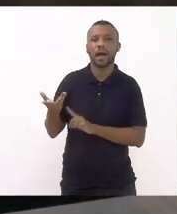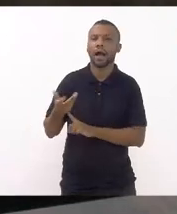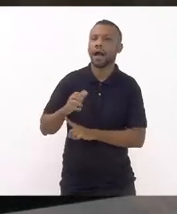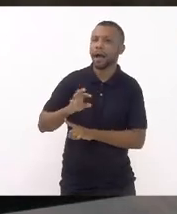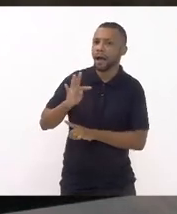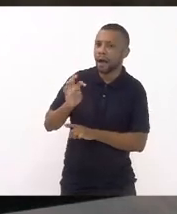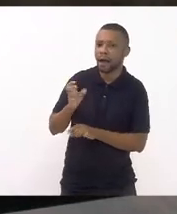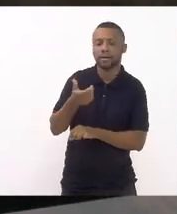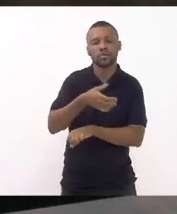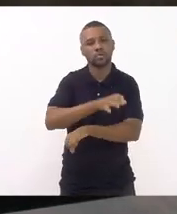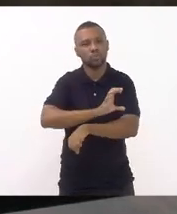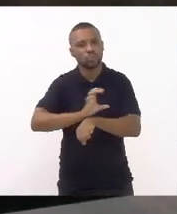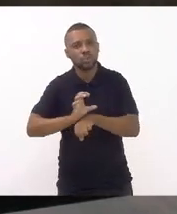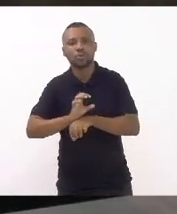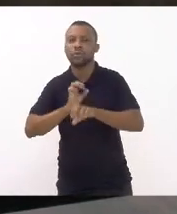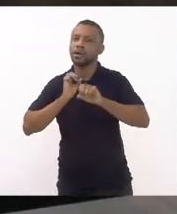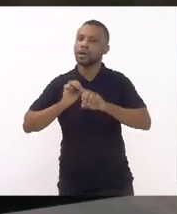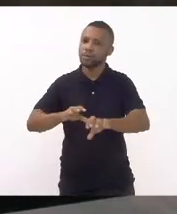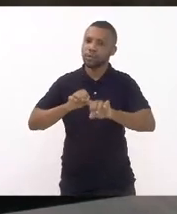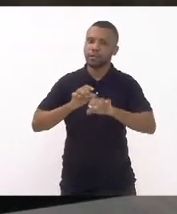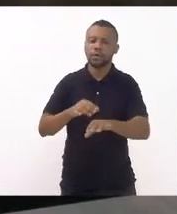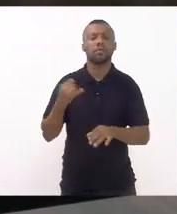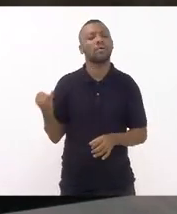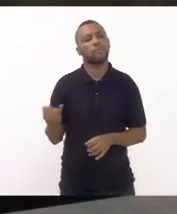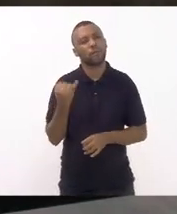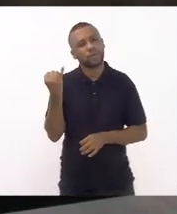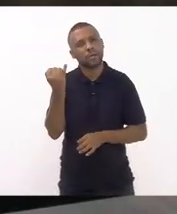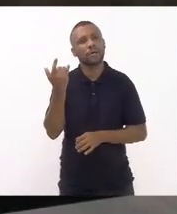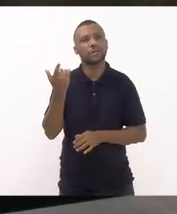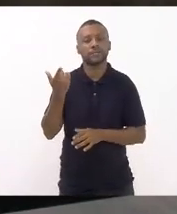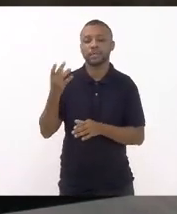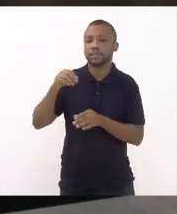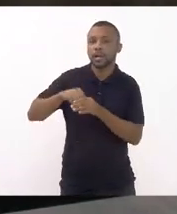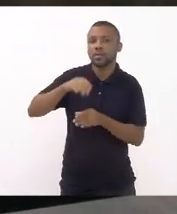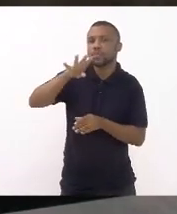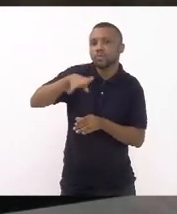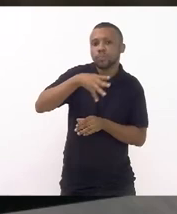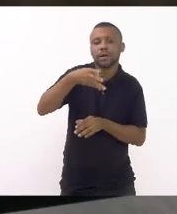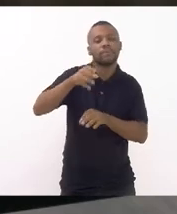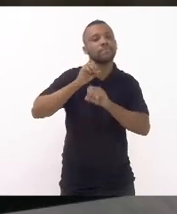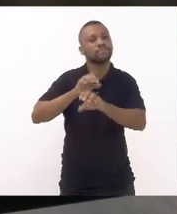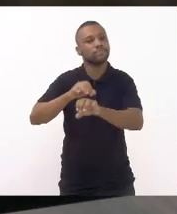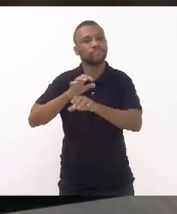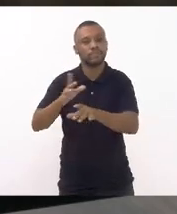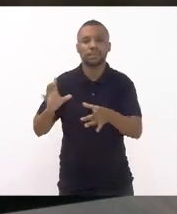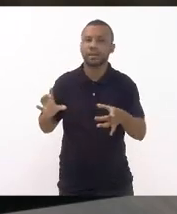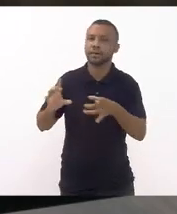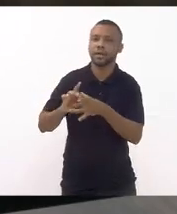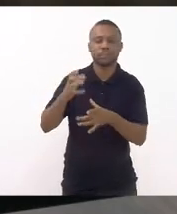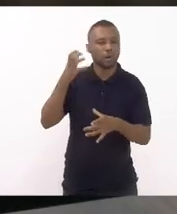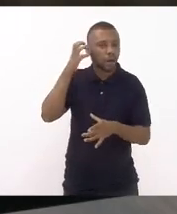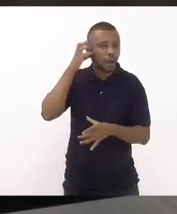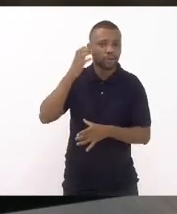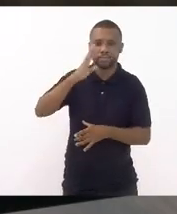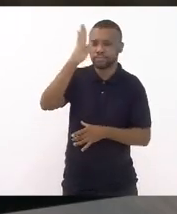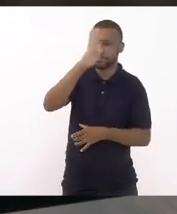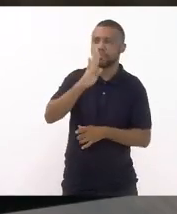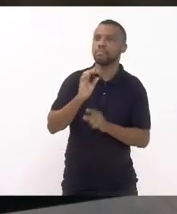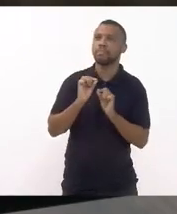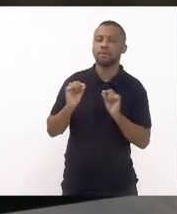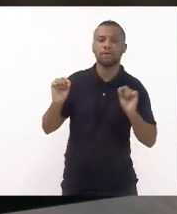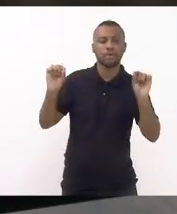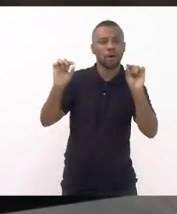cultura, de educação, fundamental nos programas educativos pelo rádio brasileiro. Então, eu queria